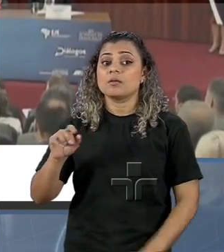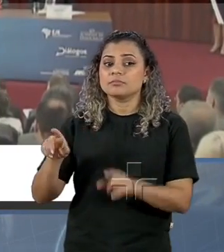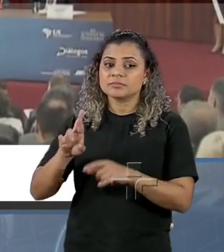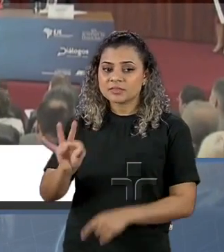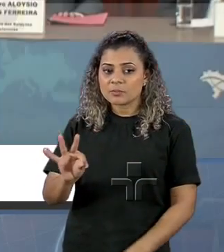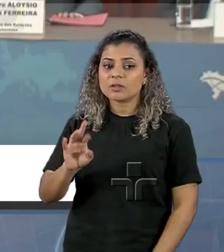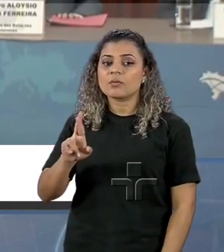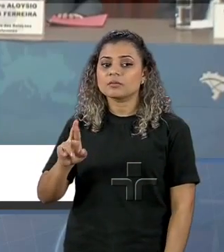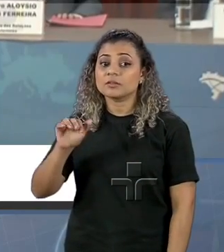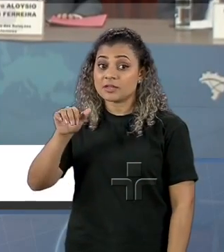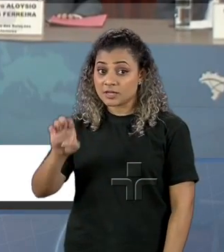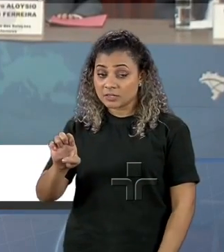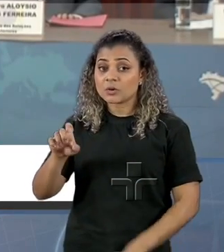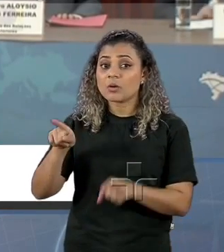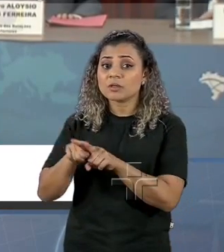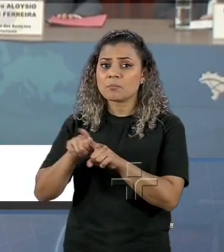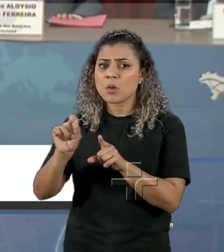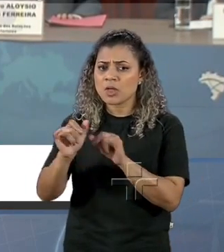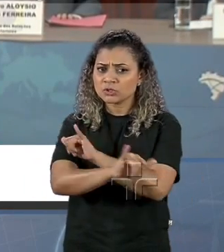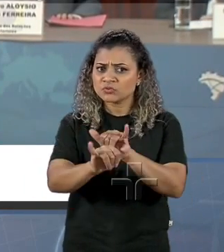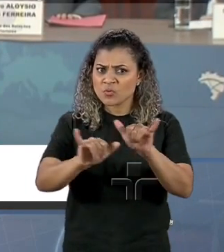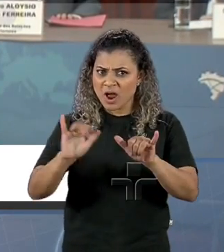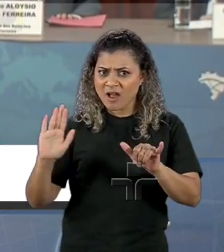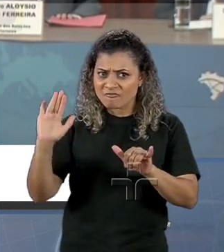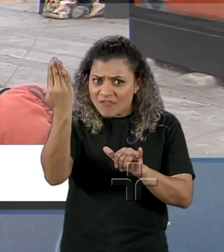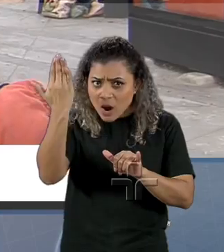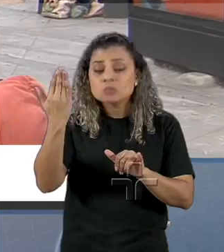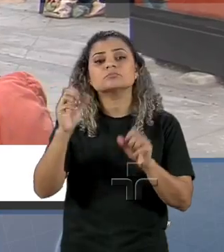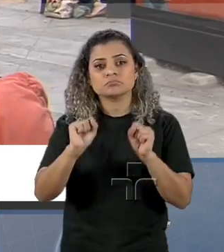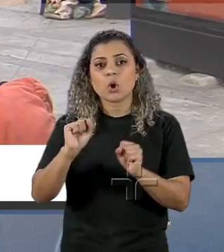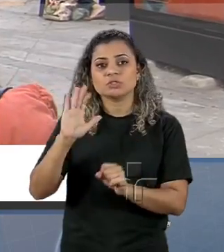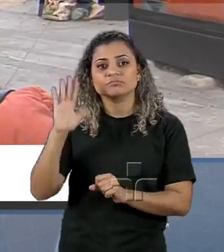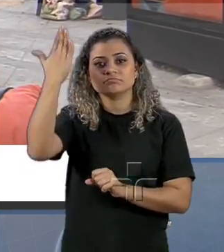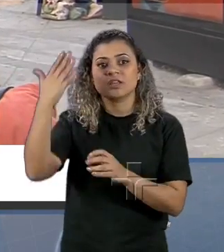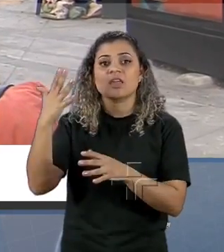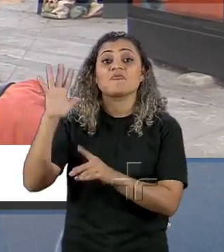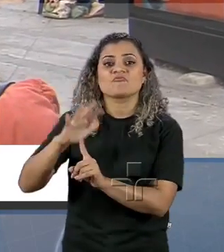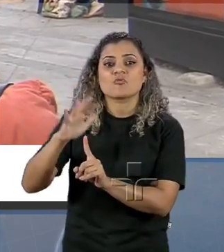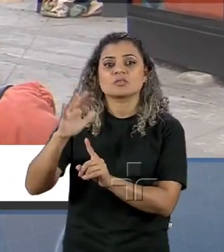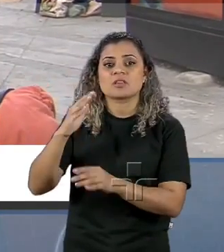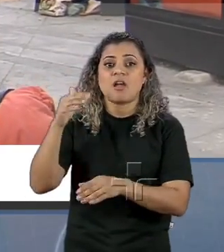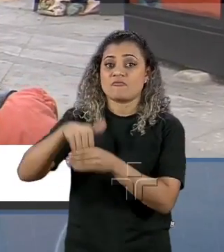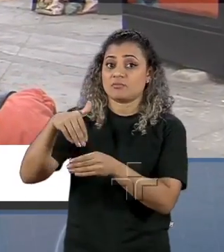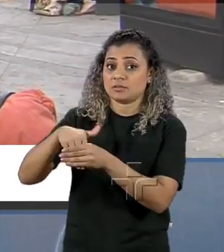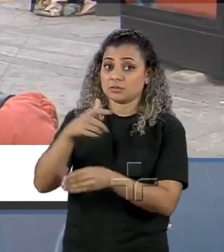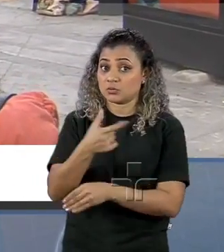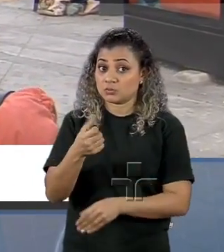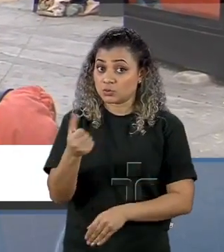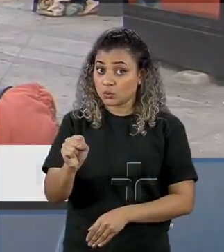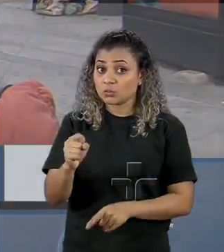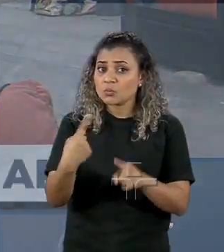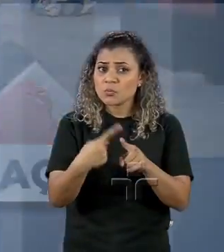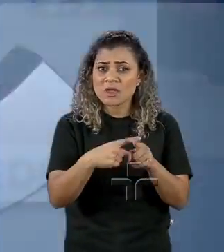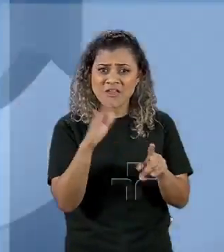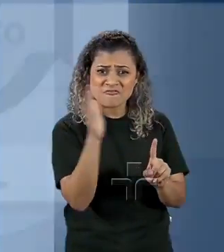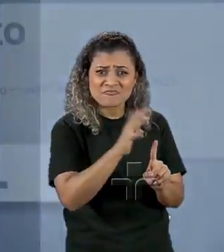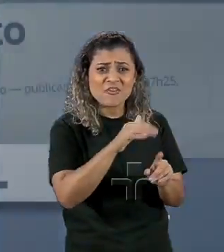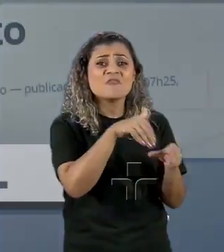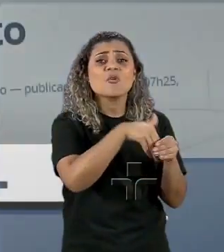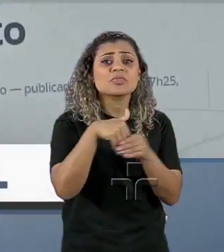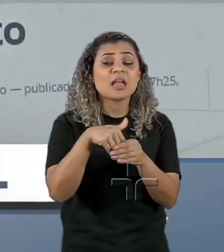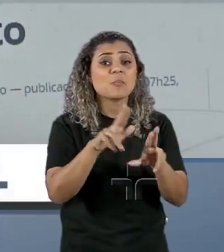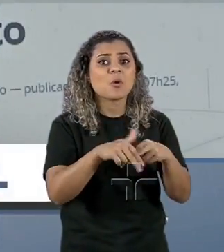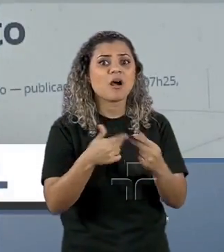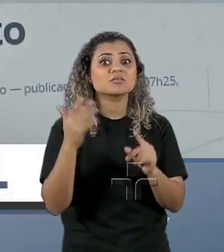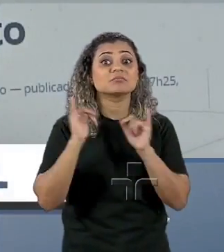anular votação se notícia falsa influenciar o resultado. O pessoal acaba votando em outro por conta das notícias falsas, né?